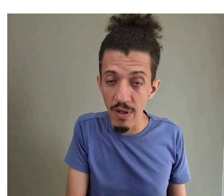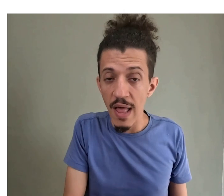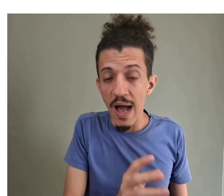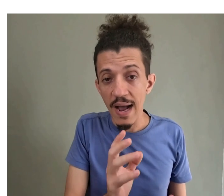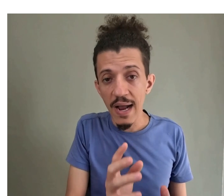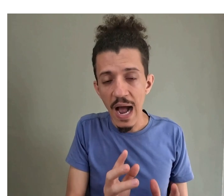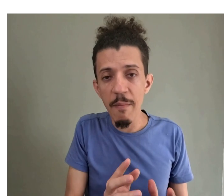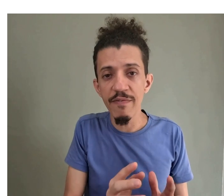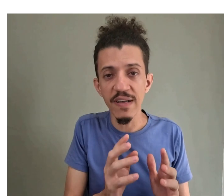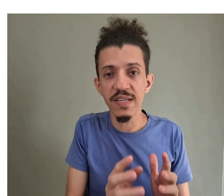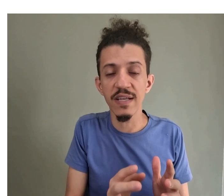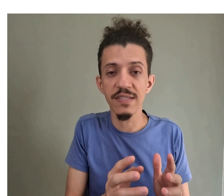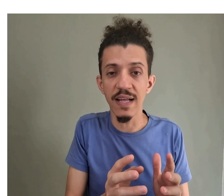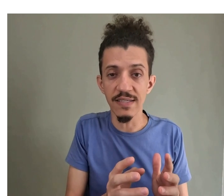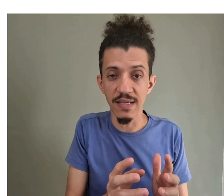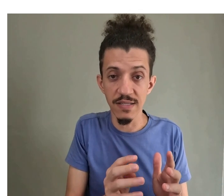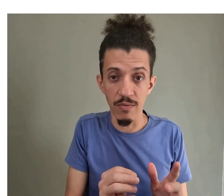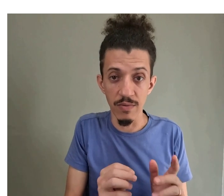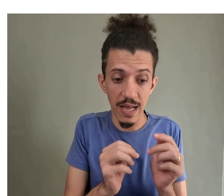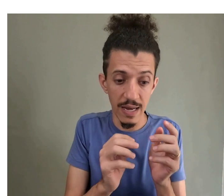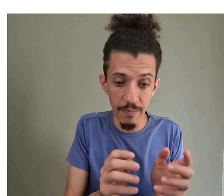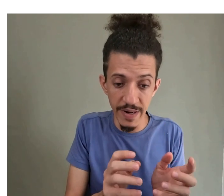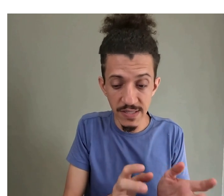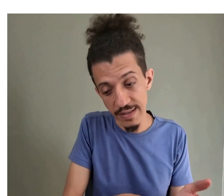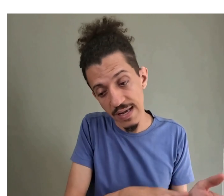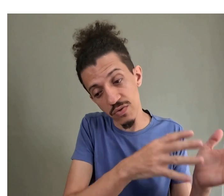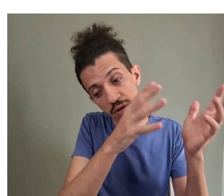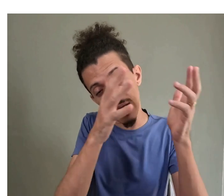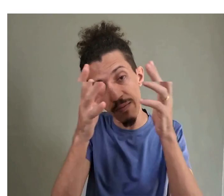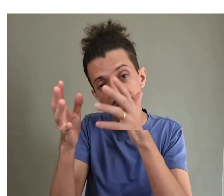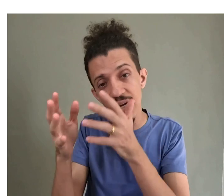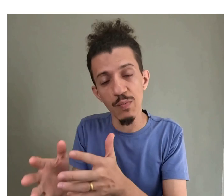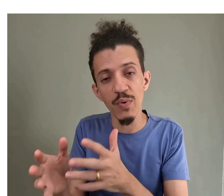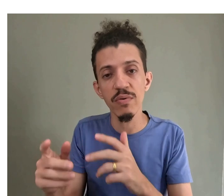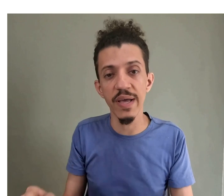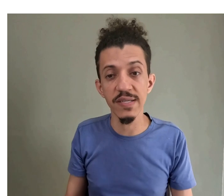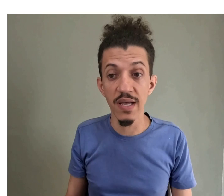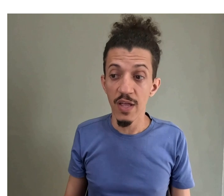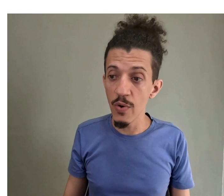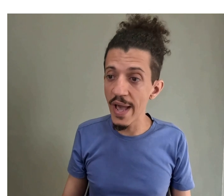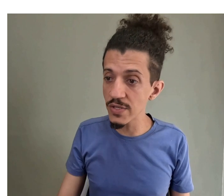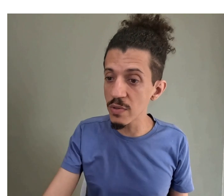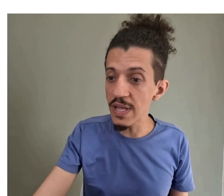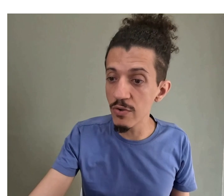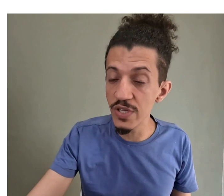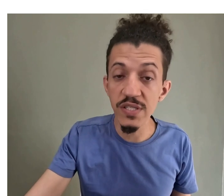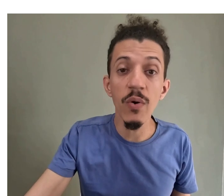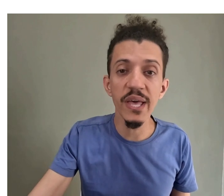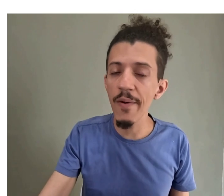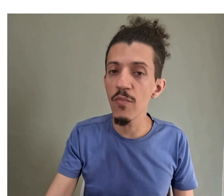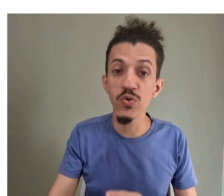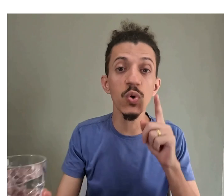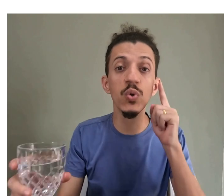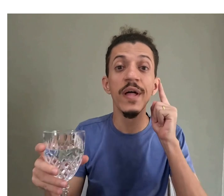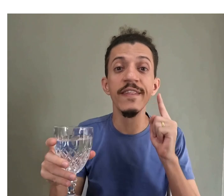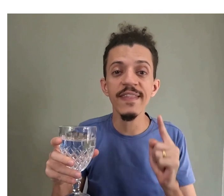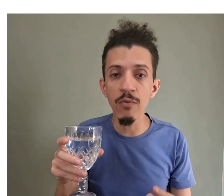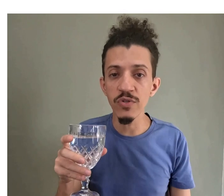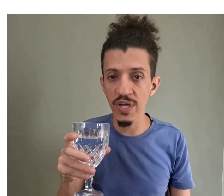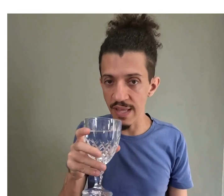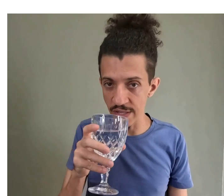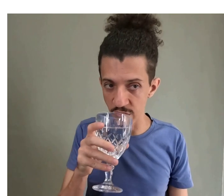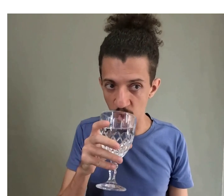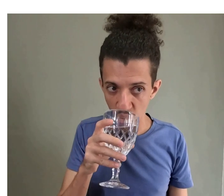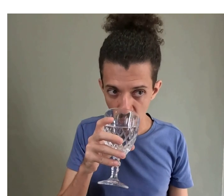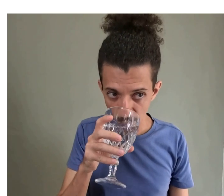errado acaba fazendo a sinalização da Libras na estrutura gramatical do português. E o resultado disso é o quê? O surdo não